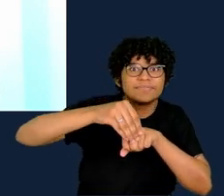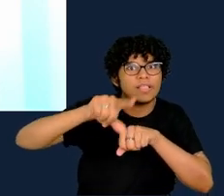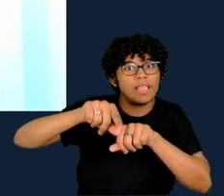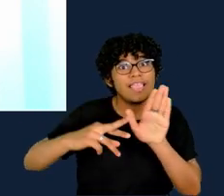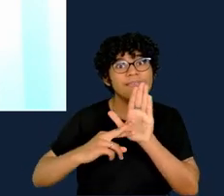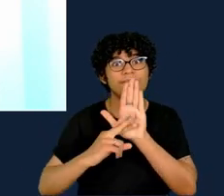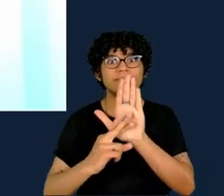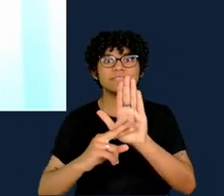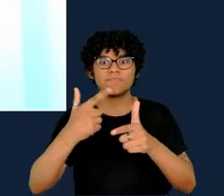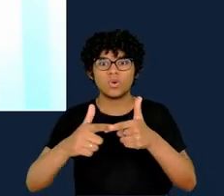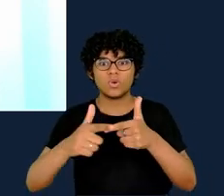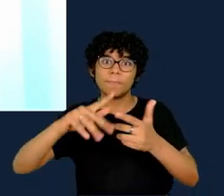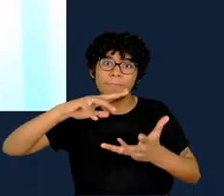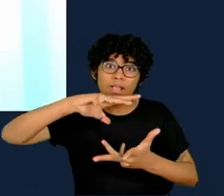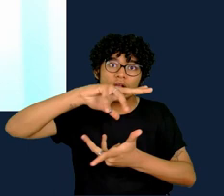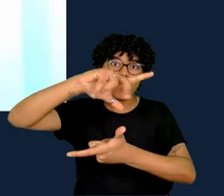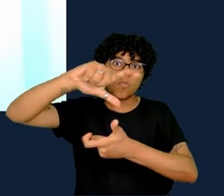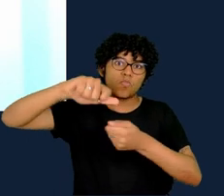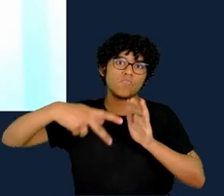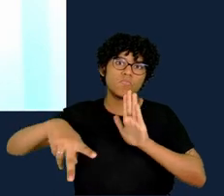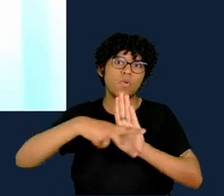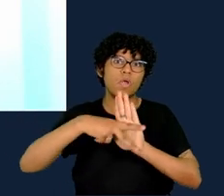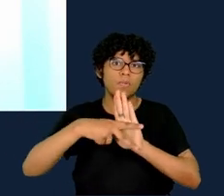climática. Você vê alguma coisa nesse sentido?